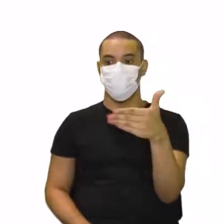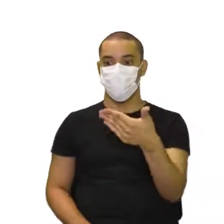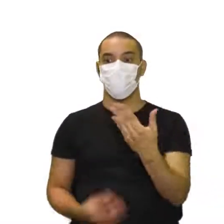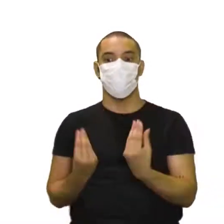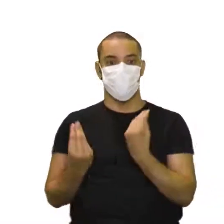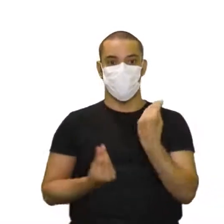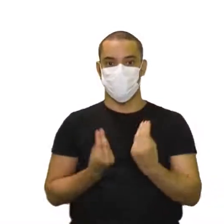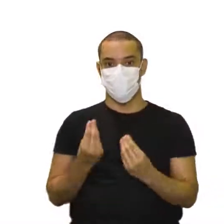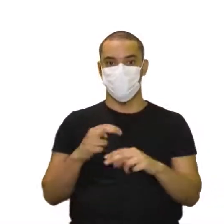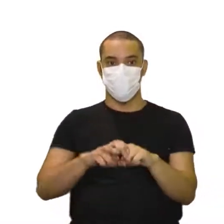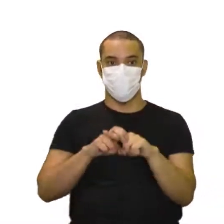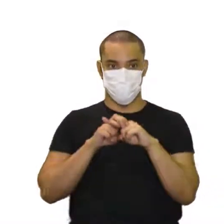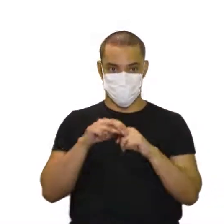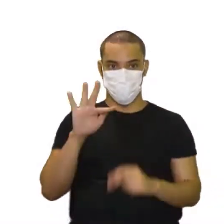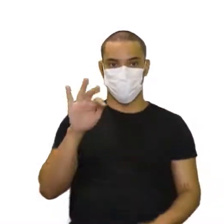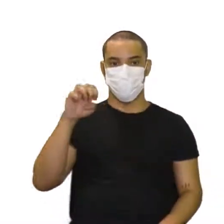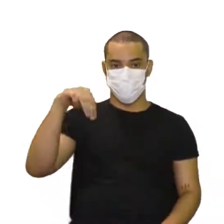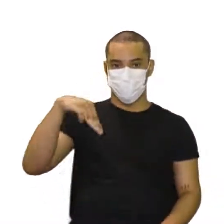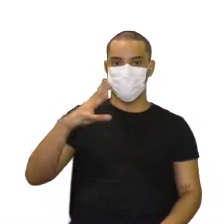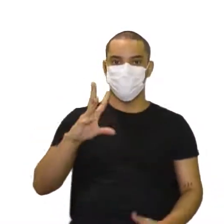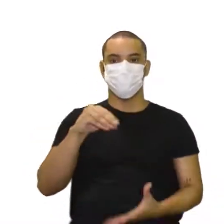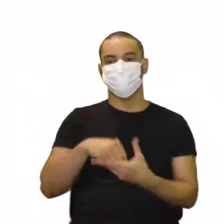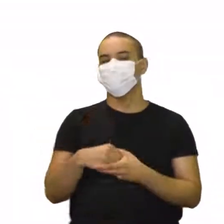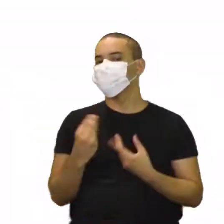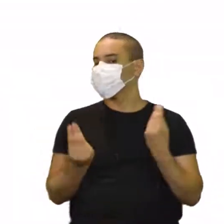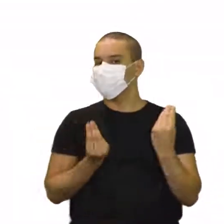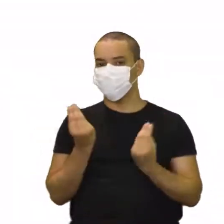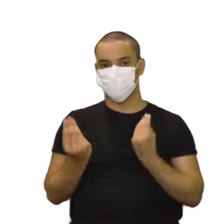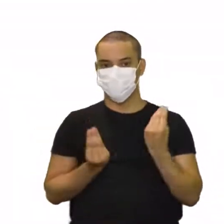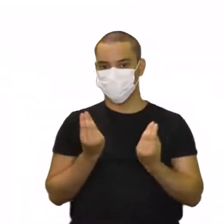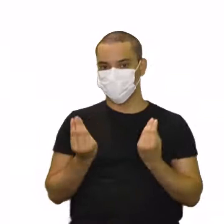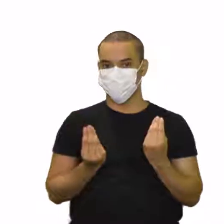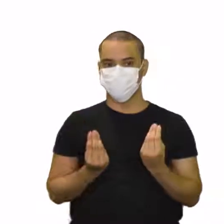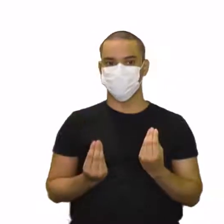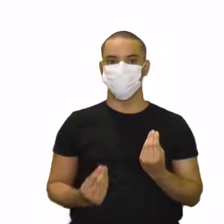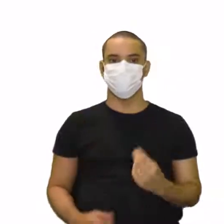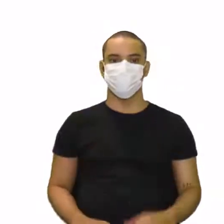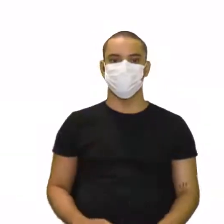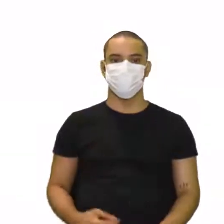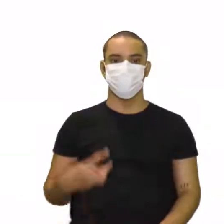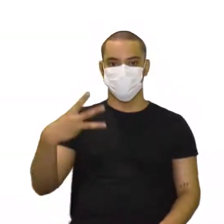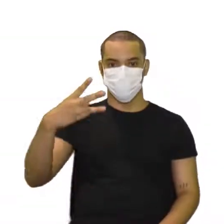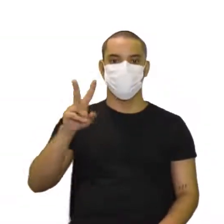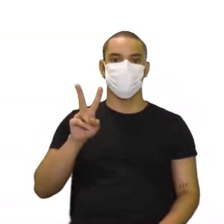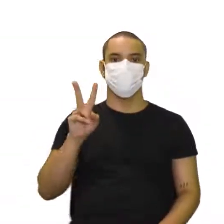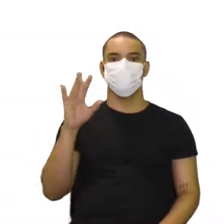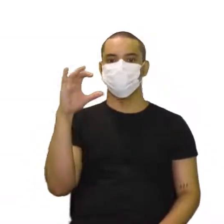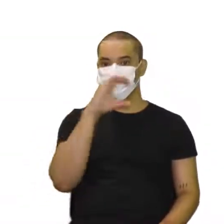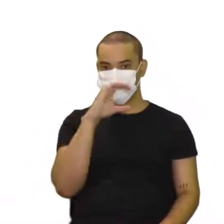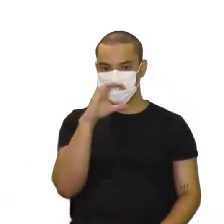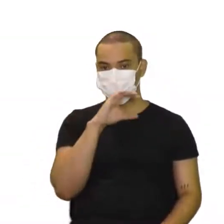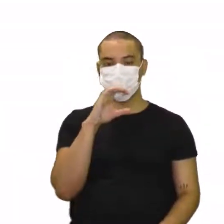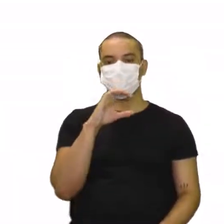fê gerada pelo movimento da barra é dado pelo seguinte, fê é velocidade,